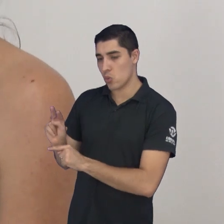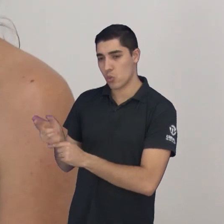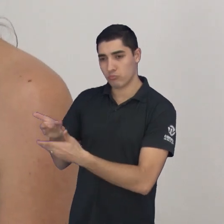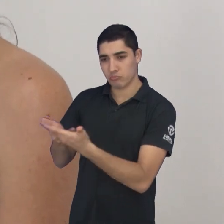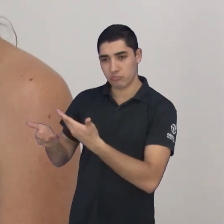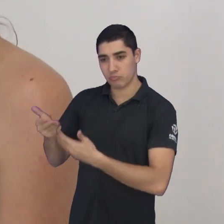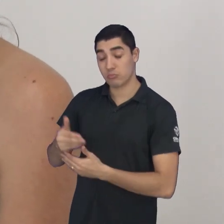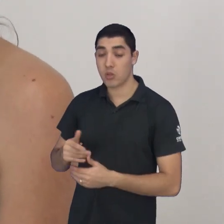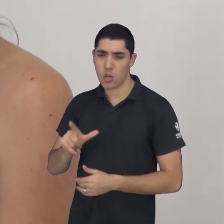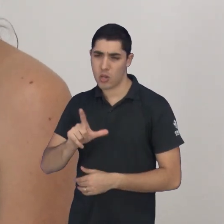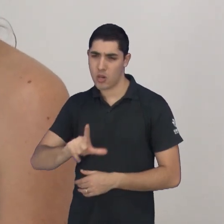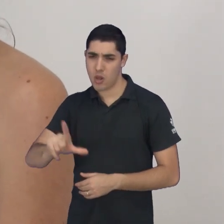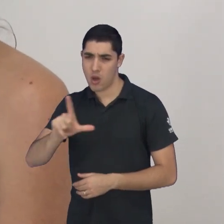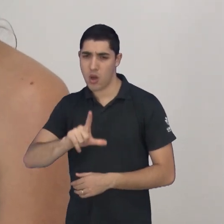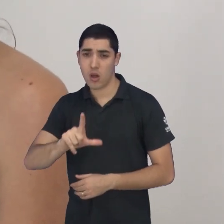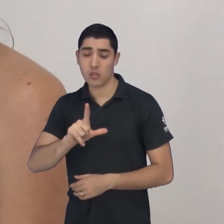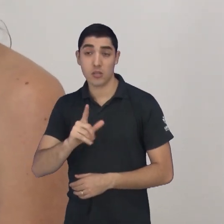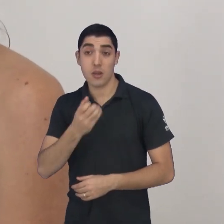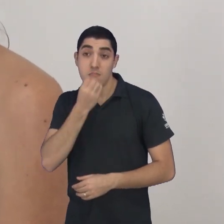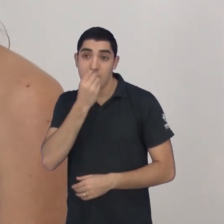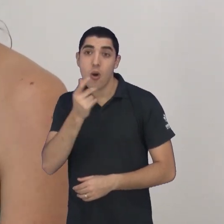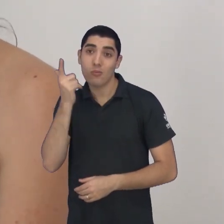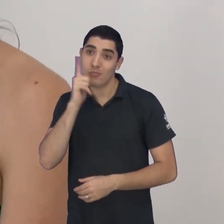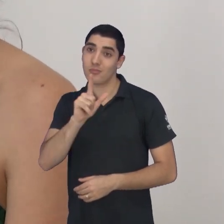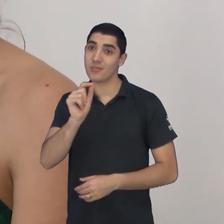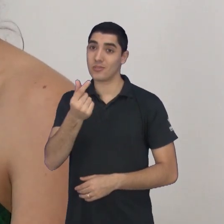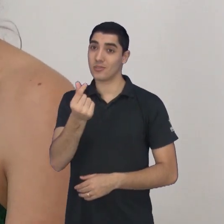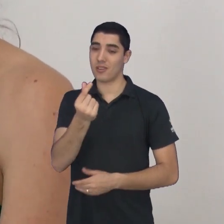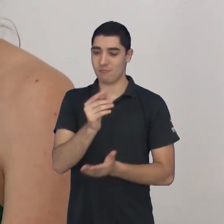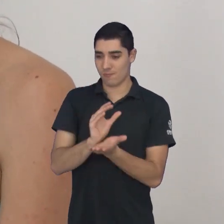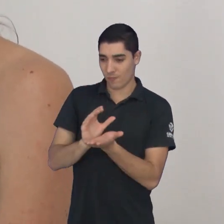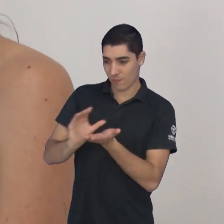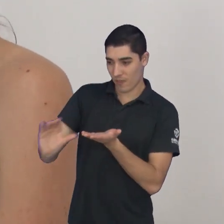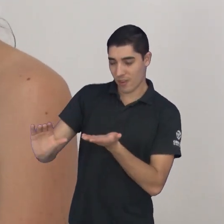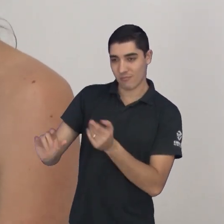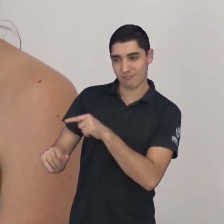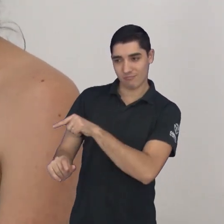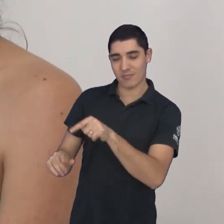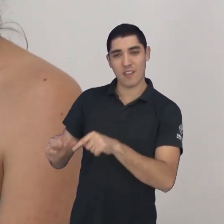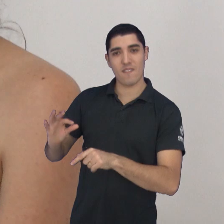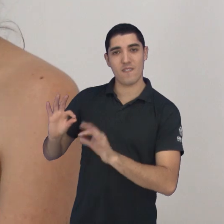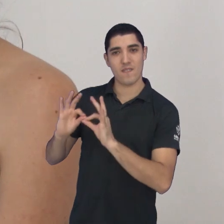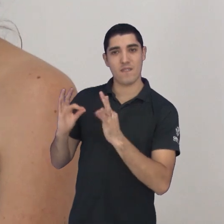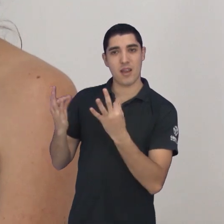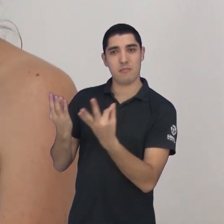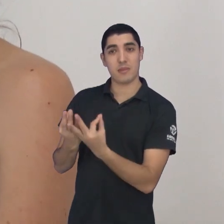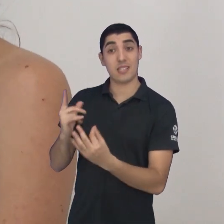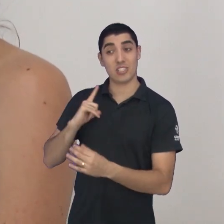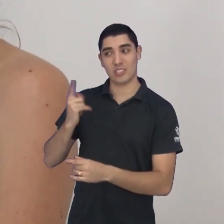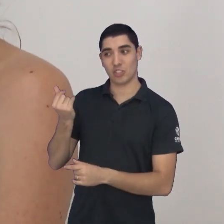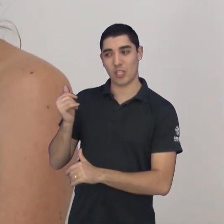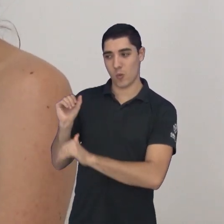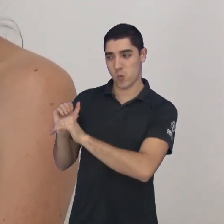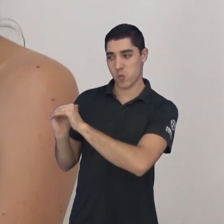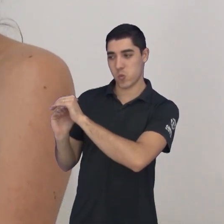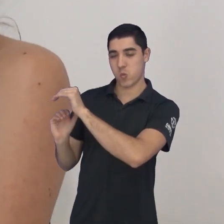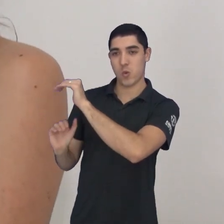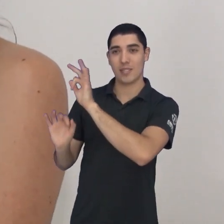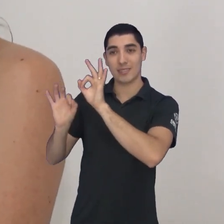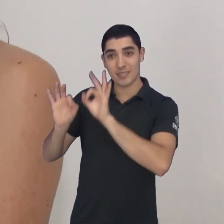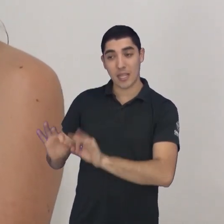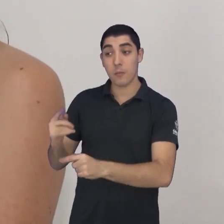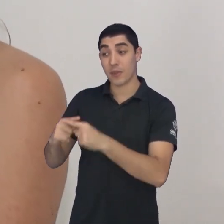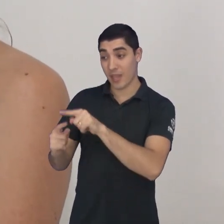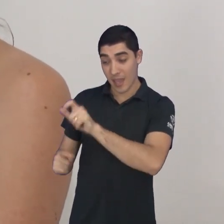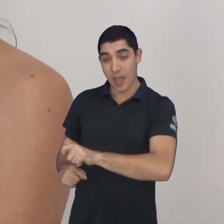ideal seria que a gente tivesse sim algum tipo de organização financeira dentro dessas famílias para que a gente conseguisse que essa mulher tivesse